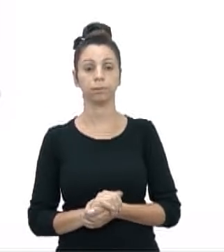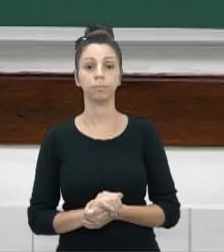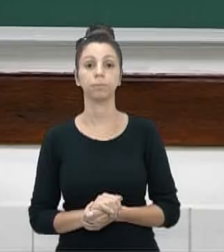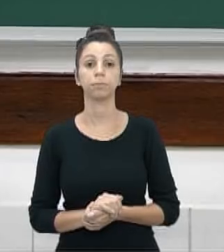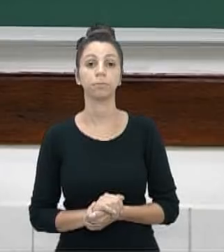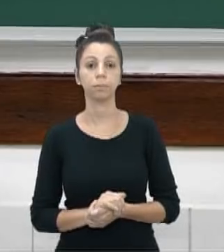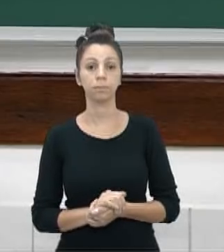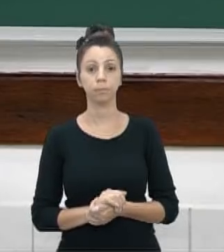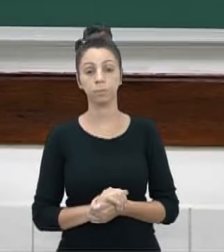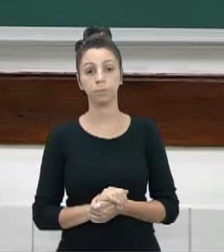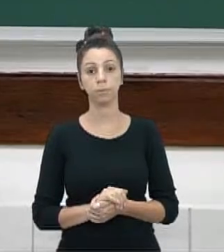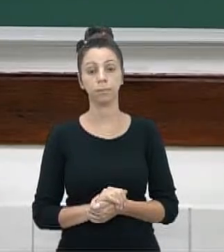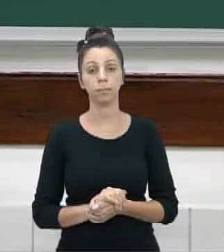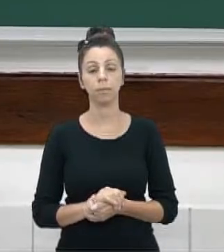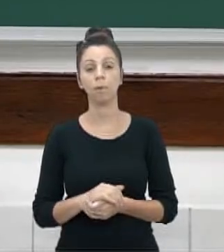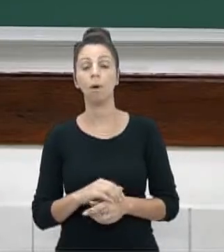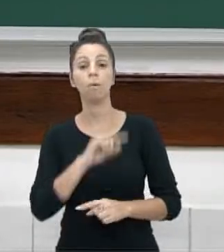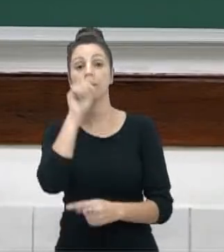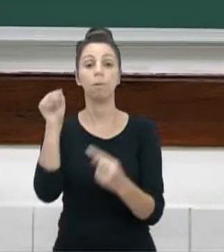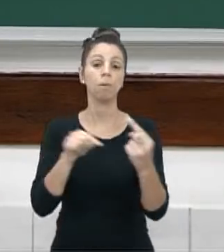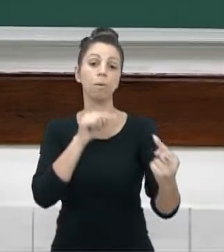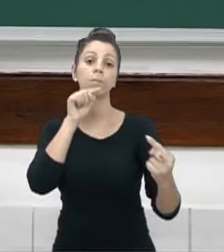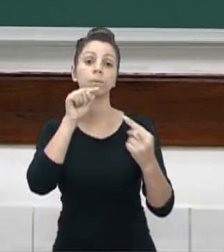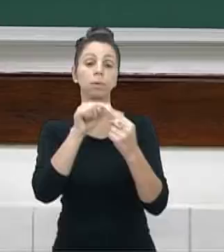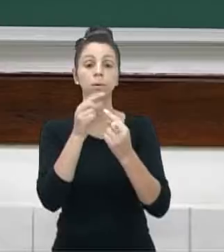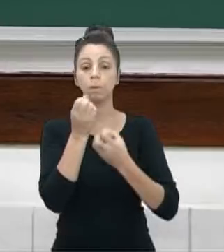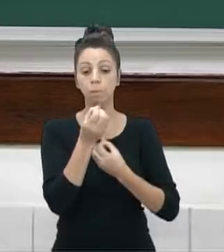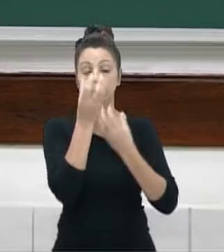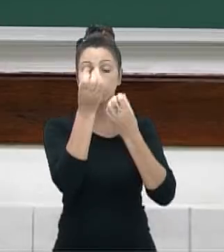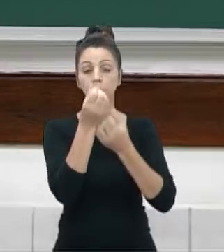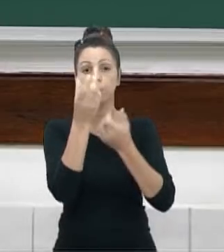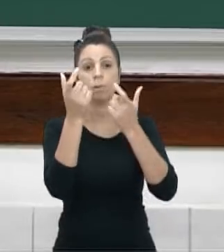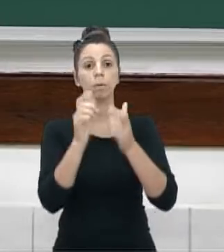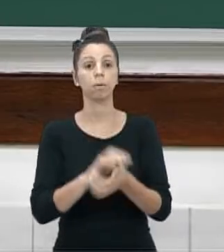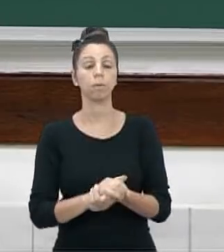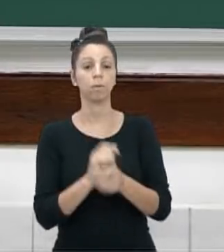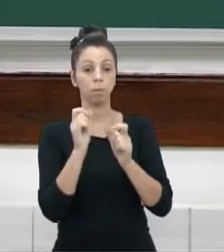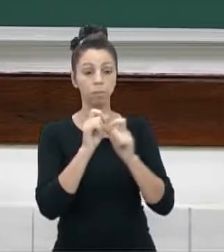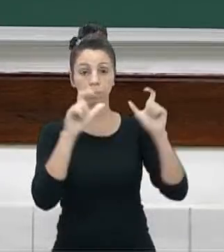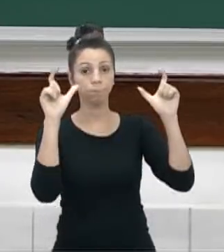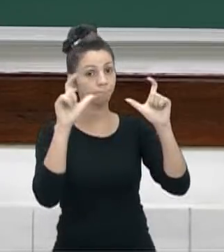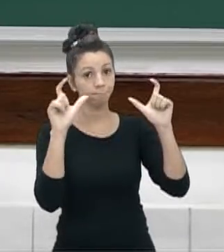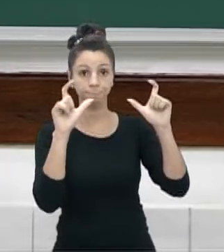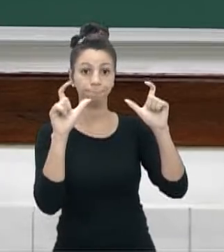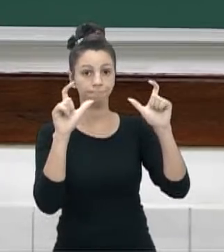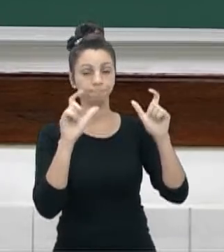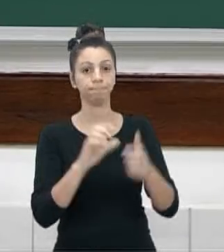imagens, né, com uma intencionalidade aí de passar uma alerta para os leitores.